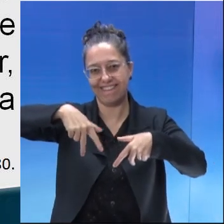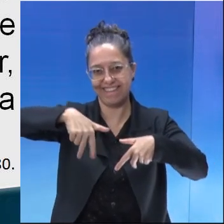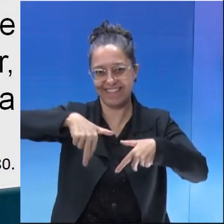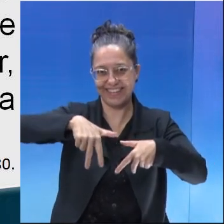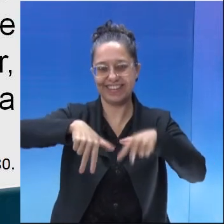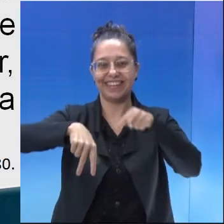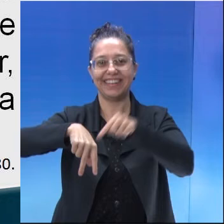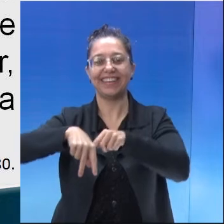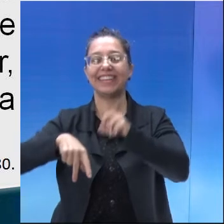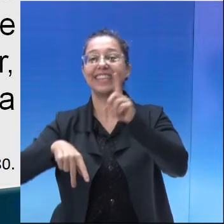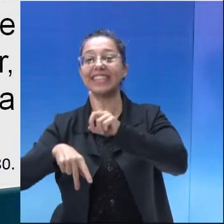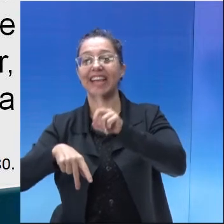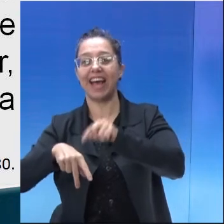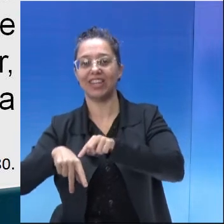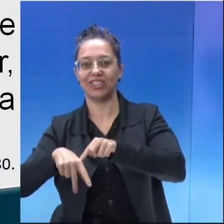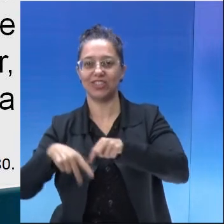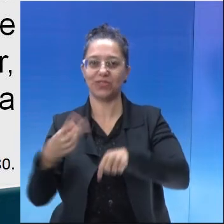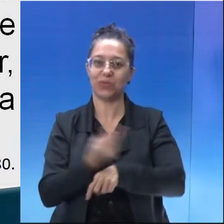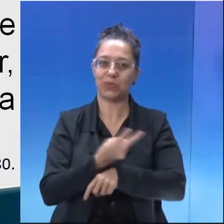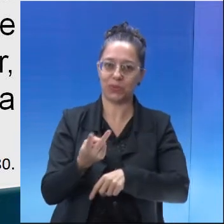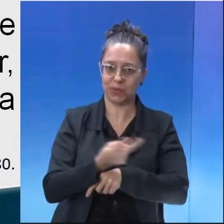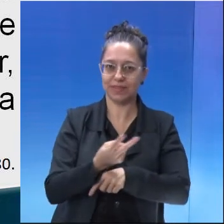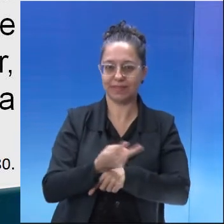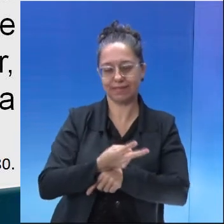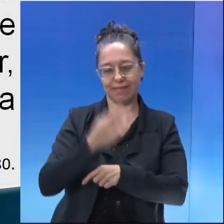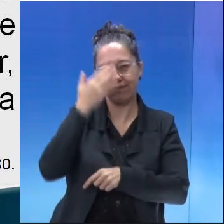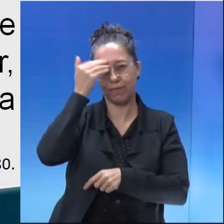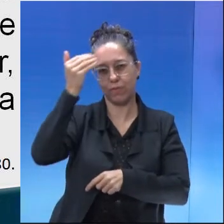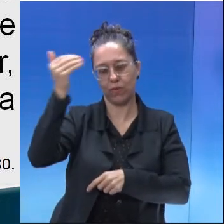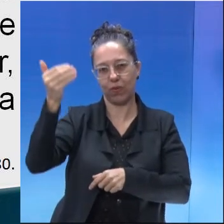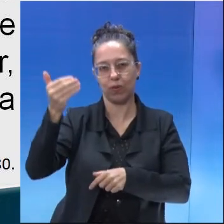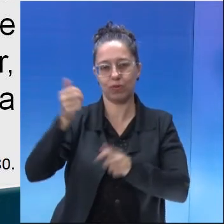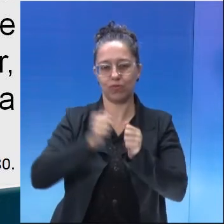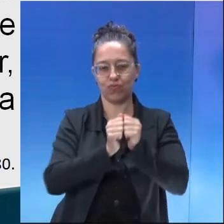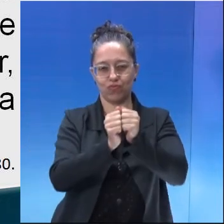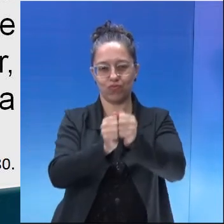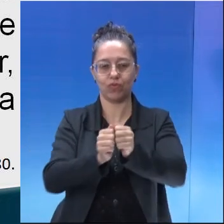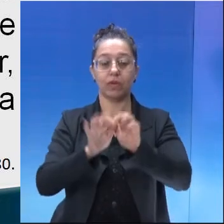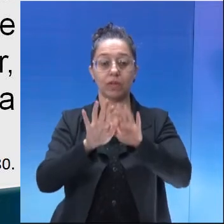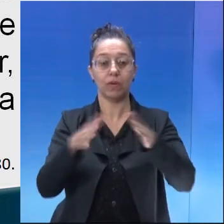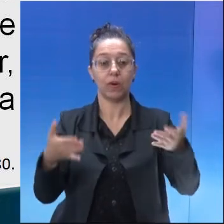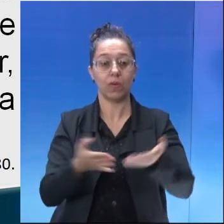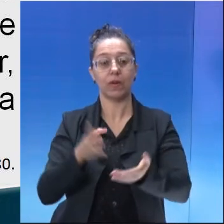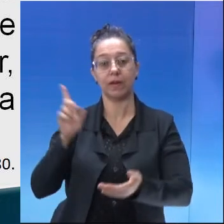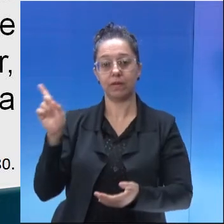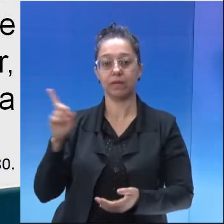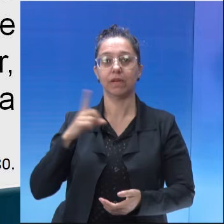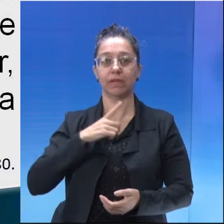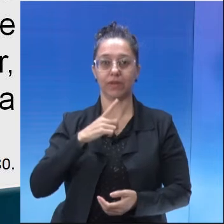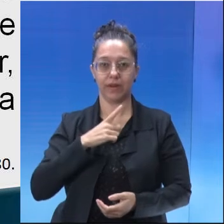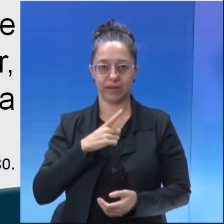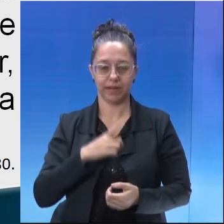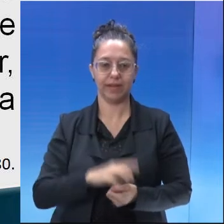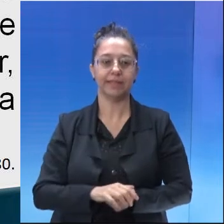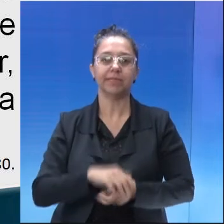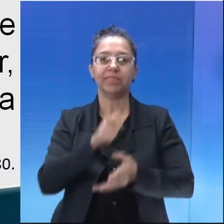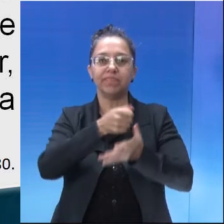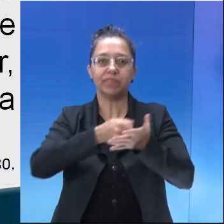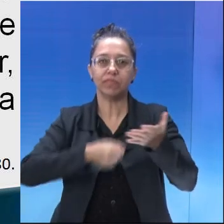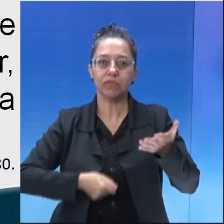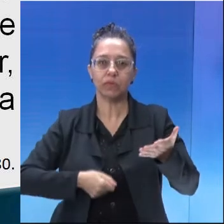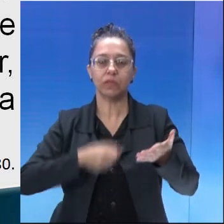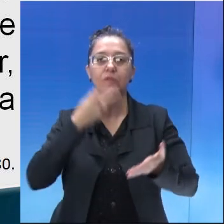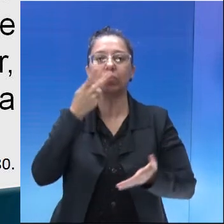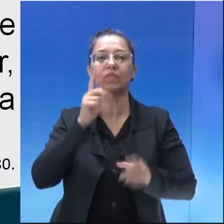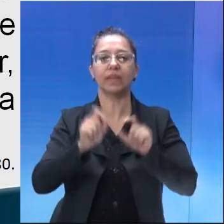O texto 1 é do próprio Descartes, é um texto de meditações, que é um livro que também fala sobre tudo que